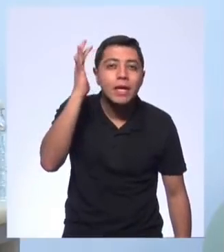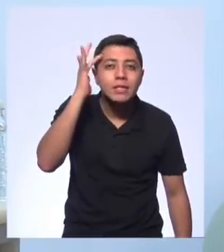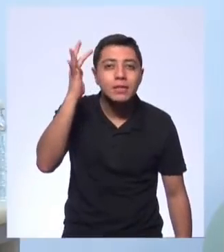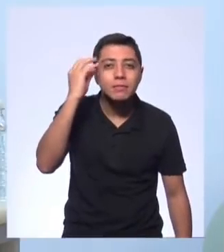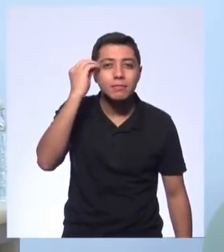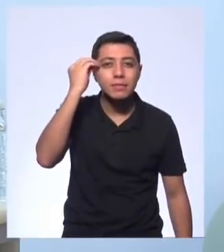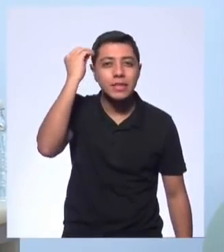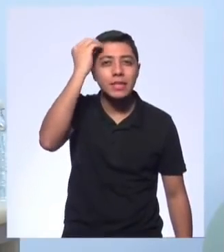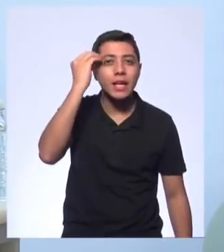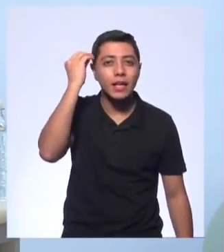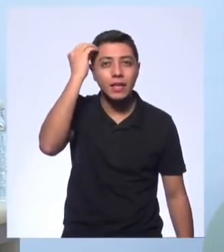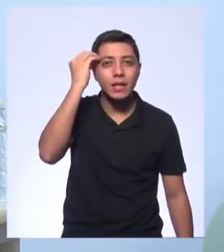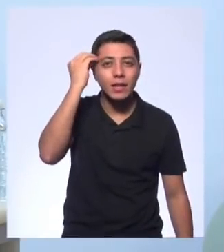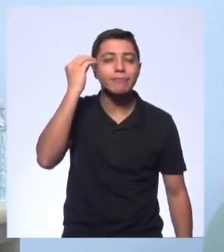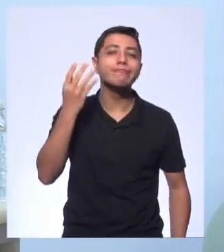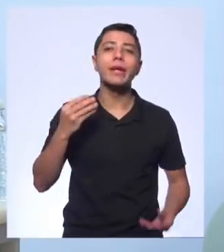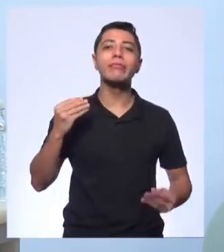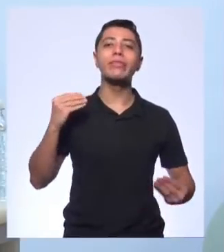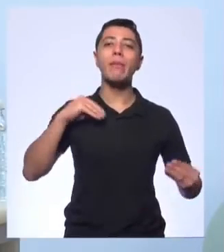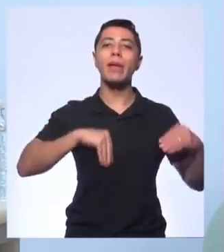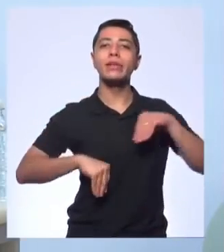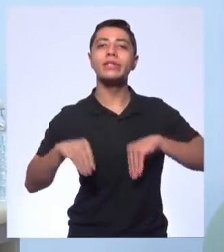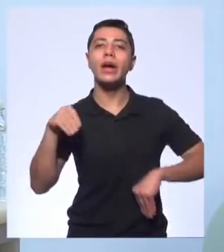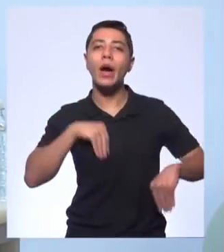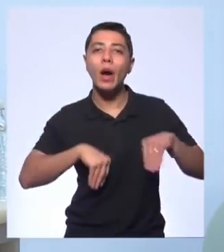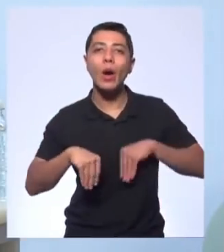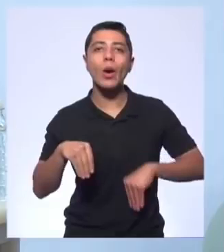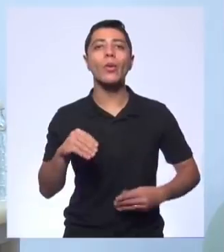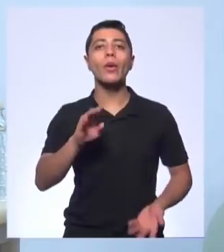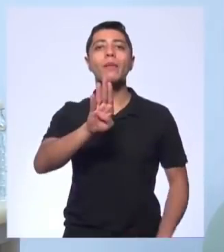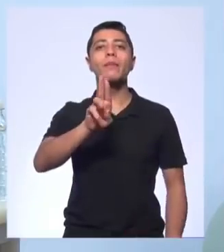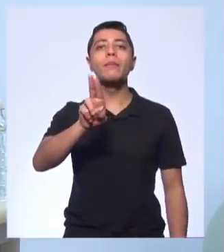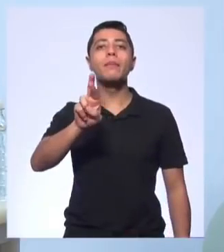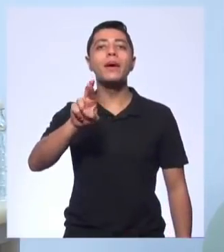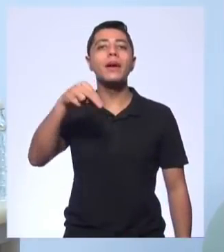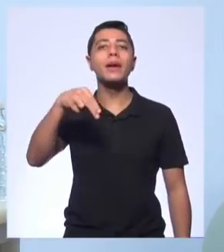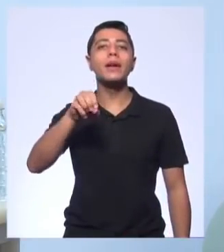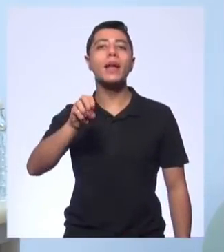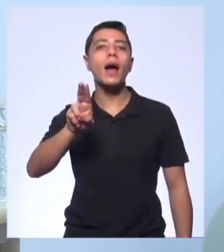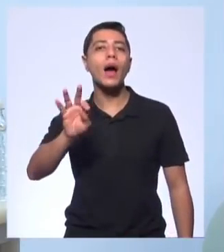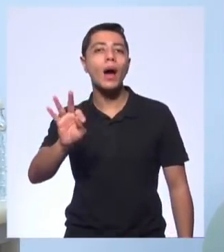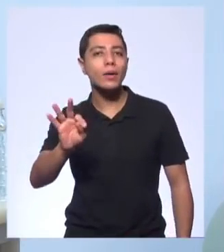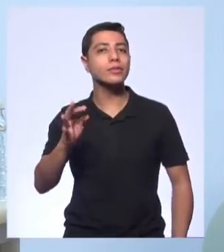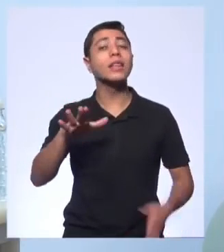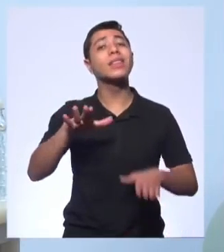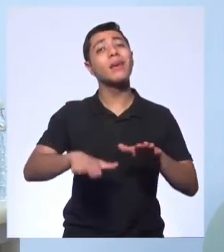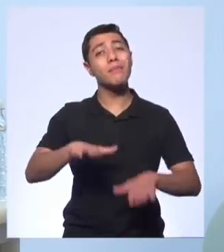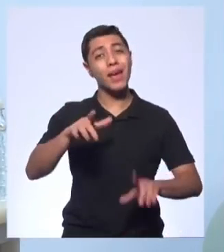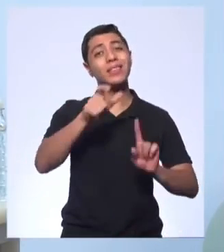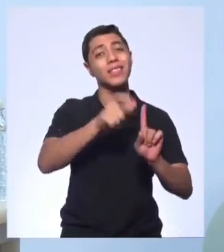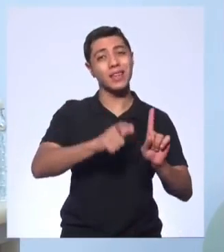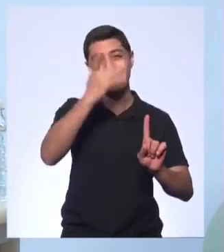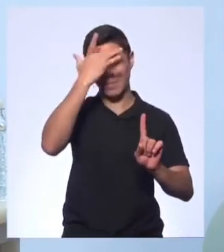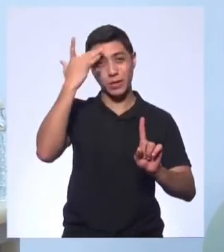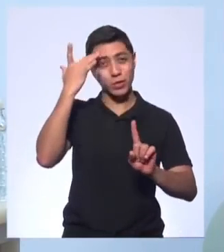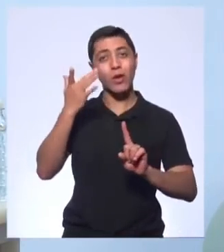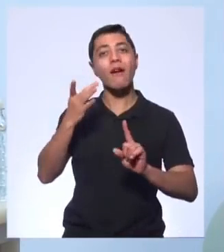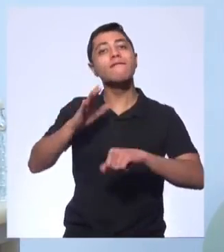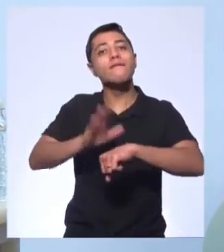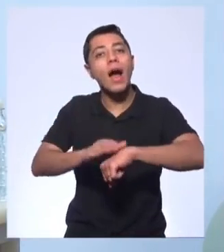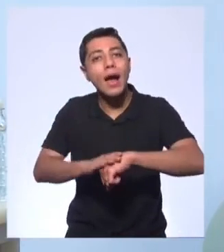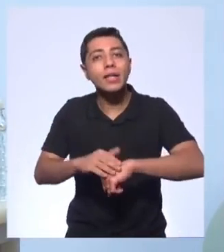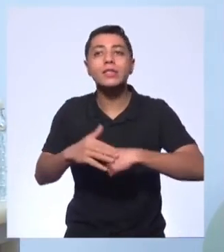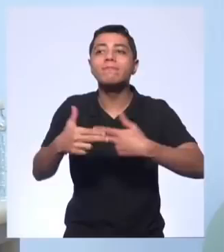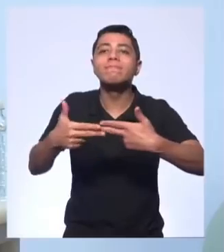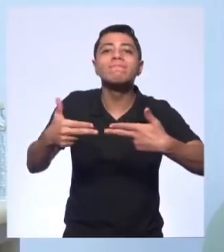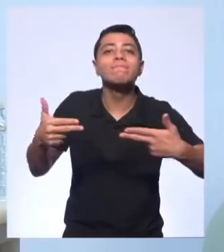em burnout, depressão, tudo isso, às vezes, atrelado à atividade que o indivíduo desenvolve, também é